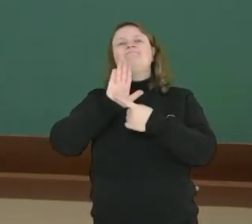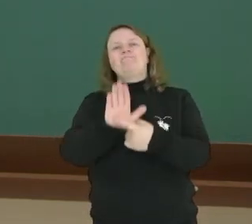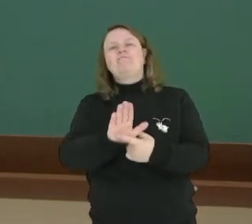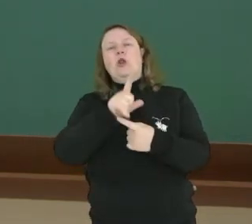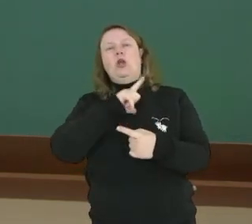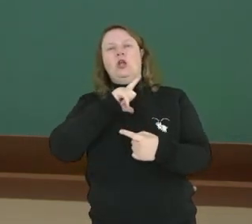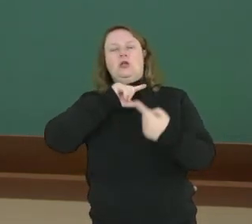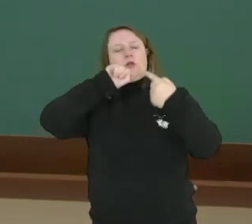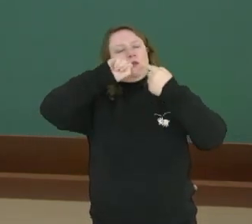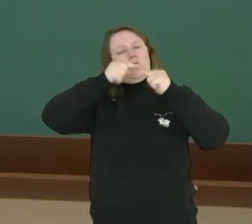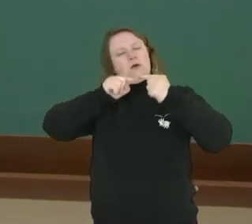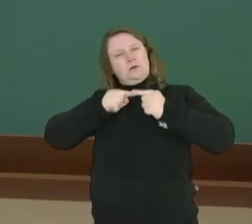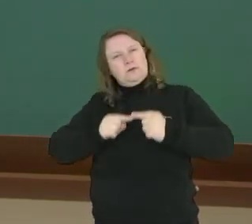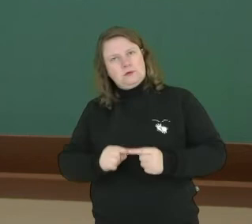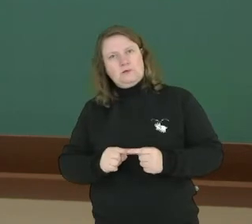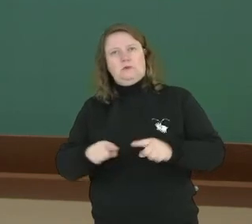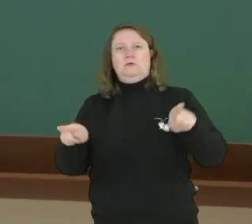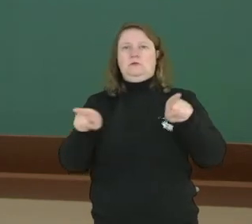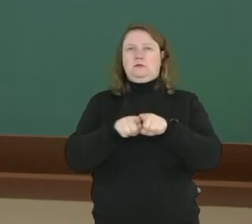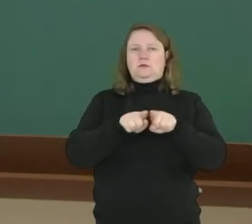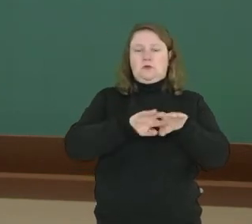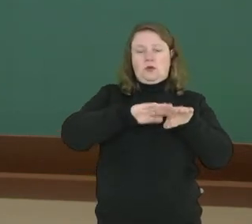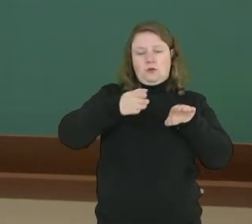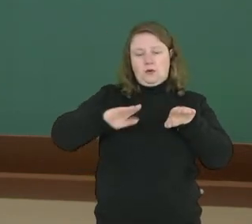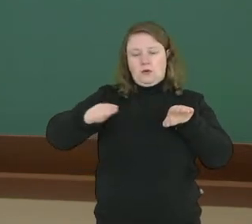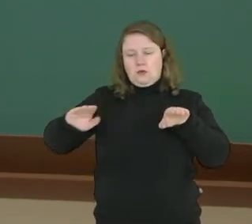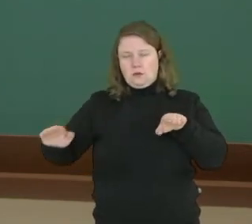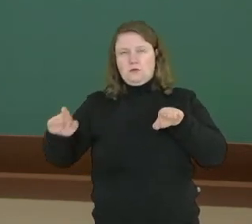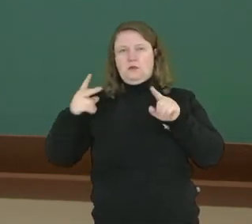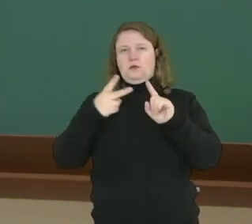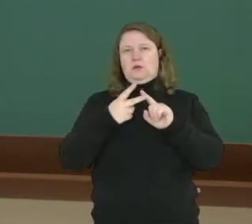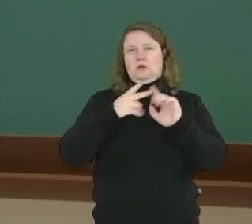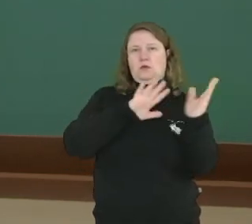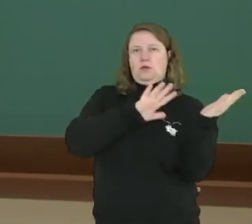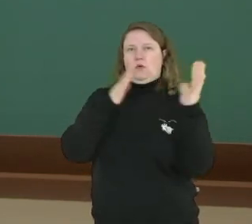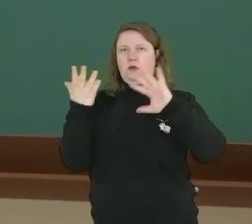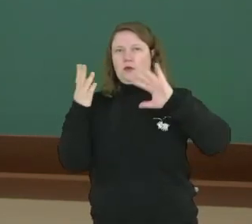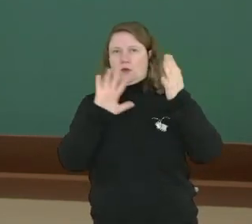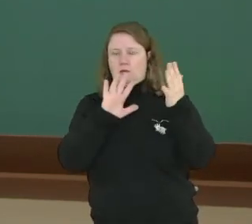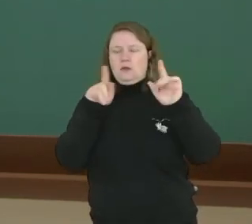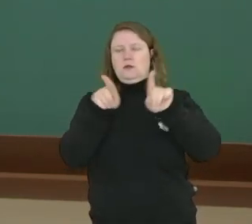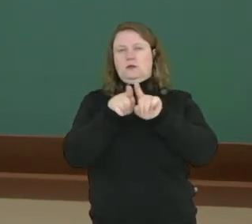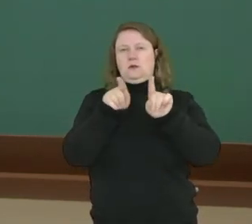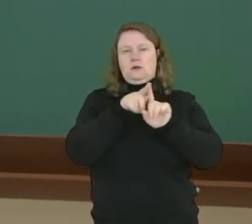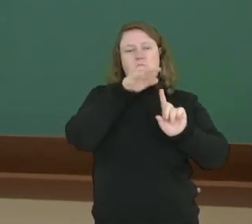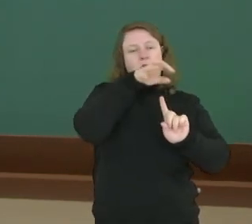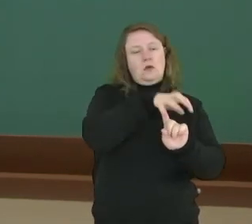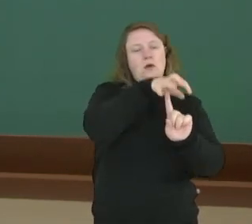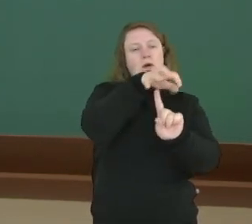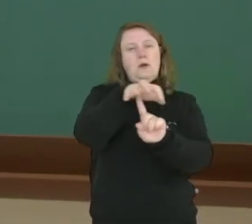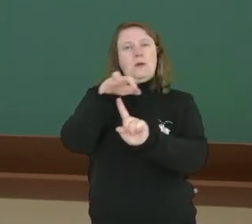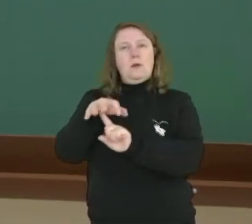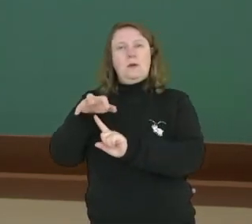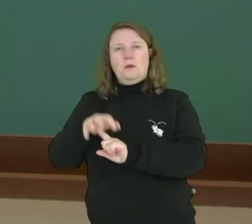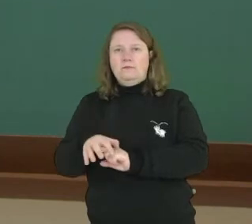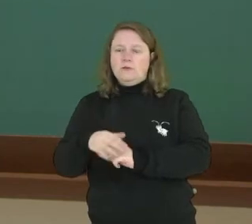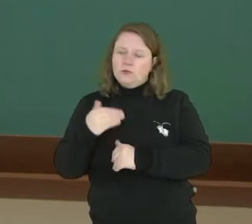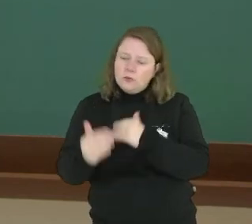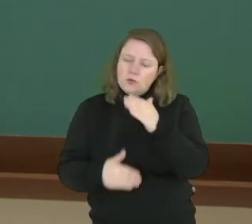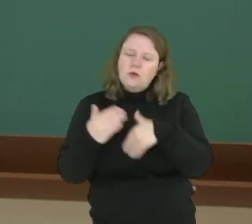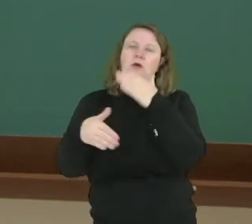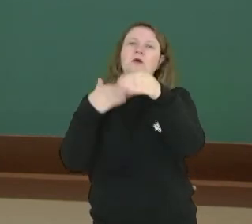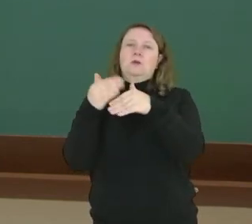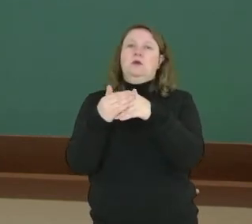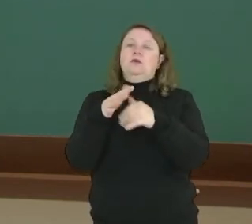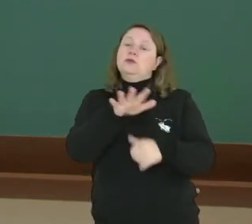do relevo e do clima com a formação vegetal. Os pinheiros naturalmente se desenvolvem